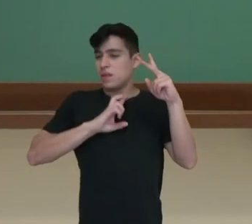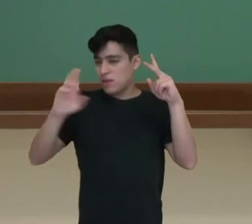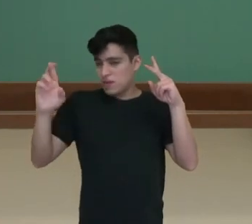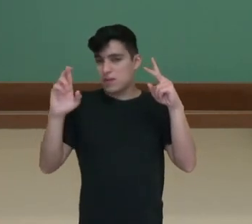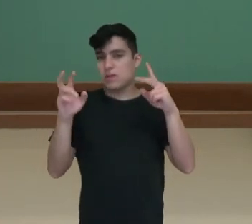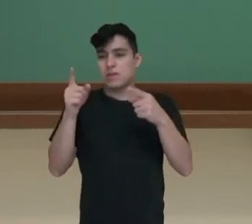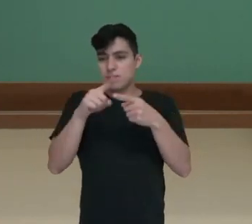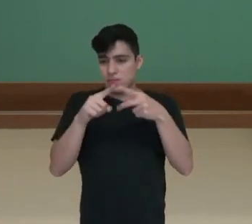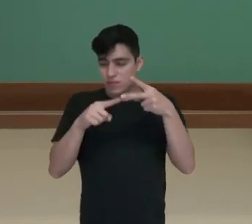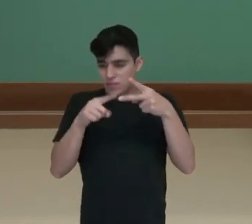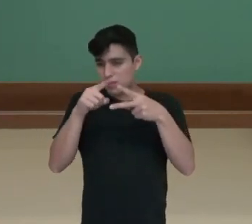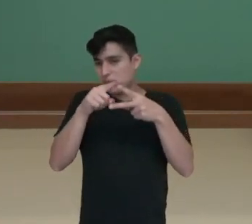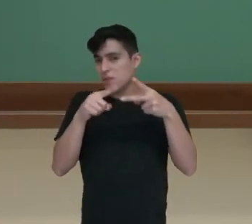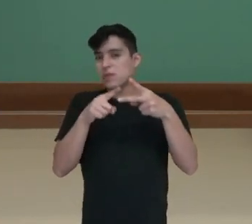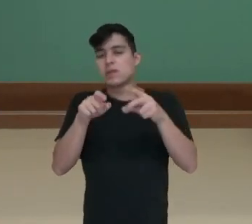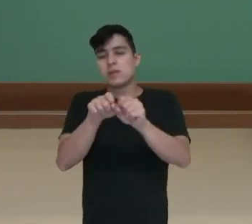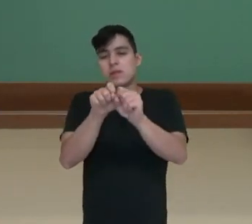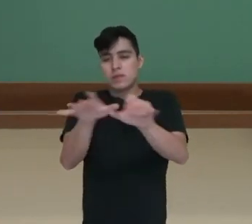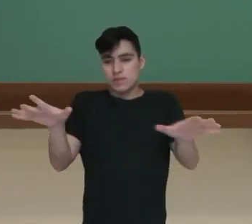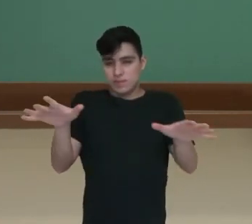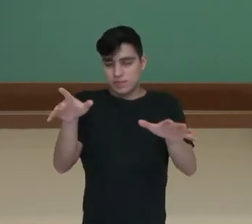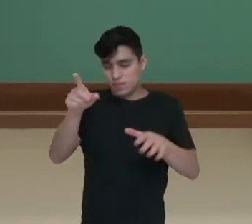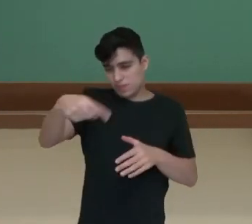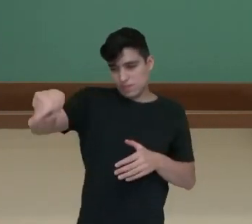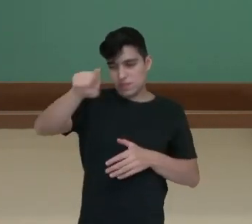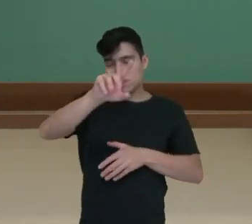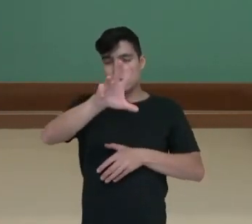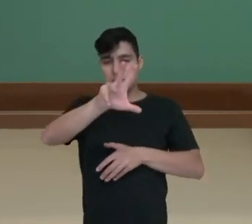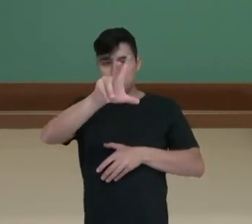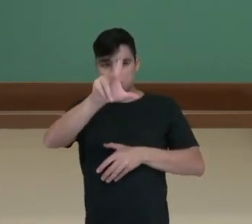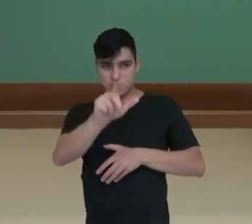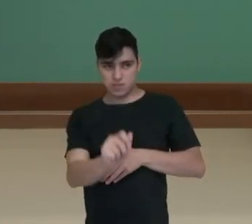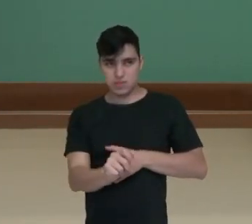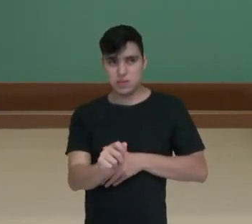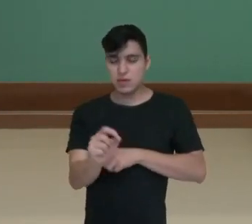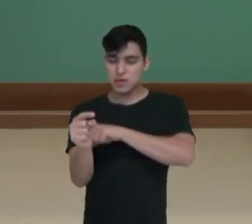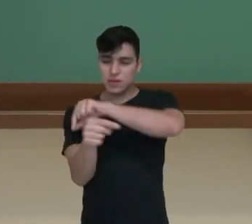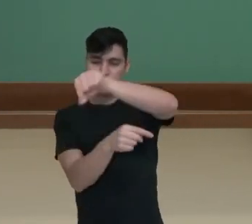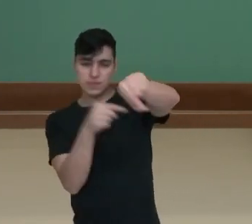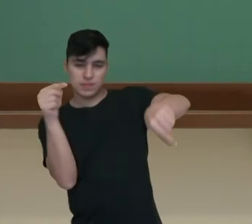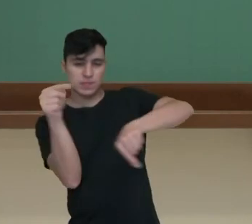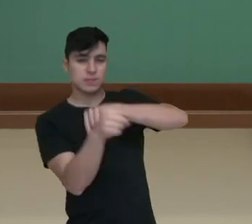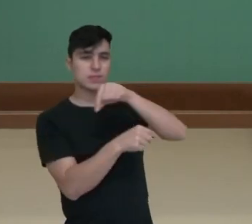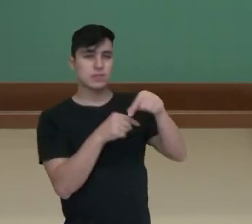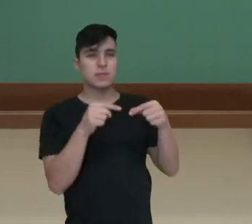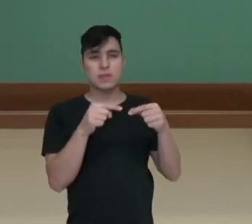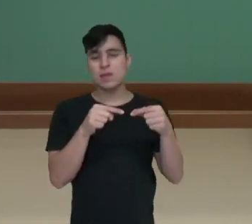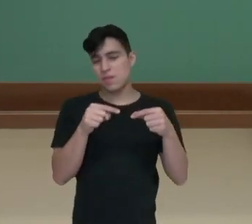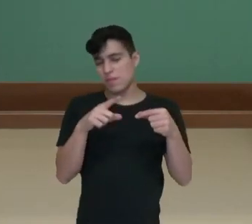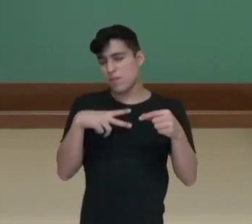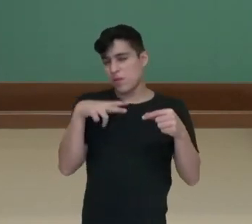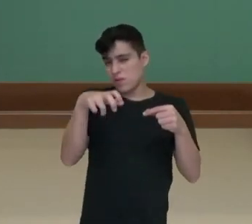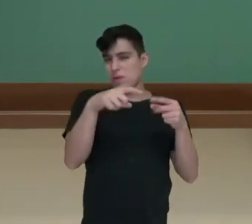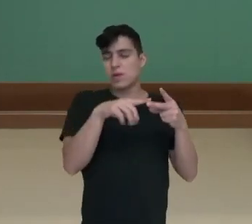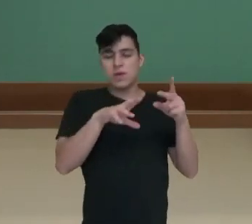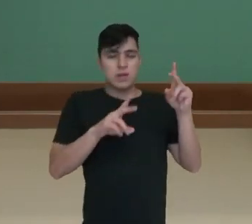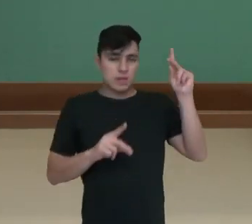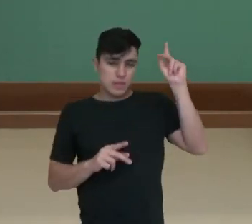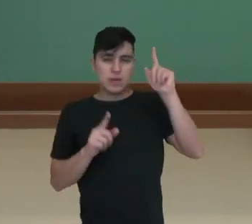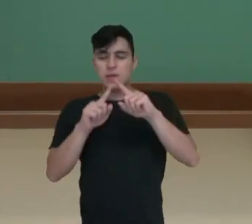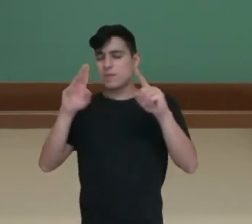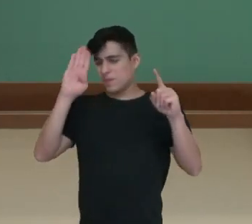são sinônimos, através aqui da África, né, a presença dos muçulmanos também em Portugal e Espanha, mas principalmente